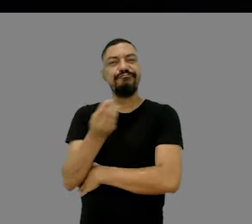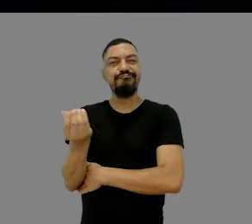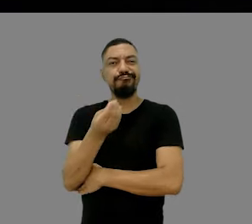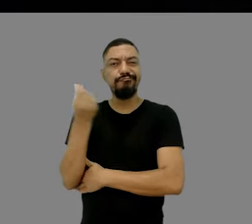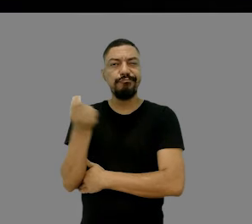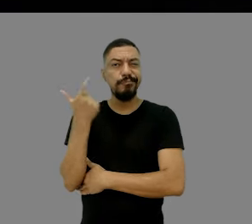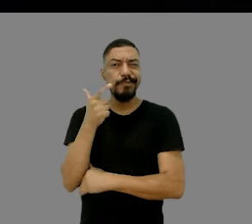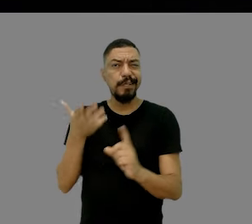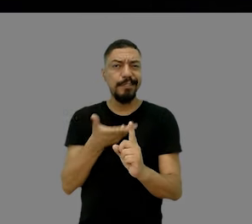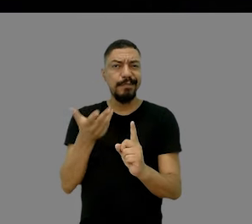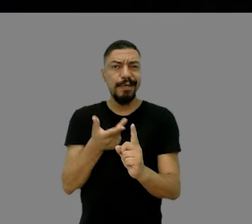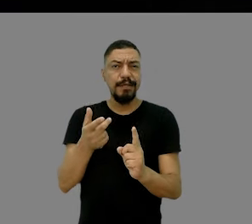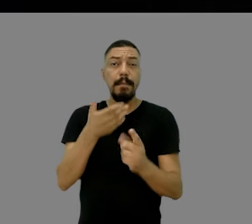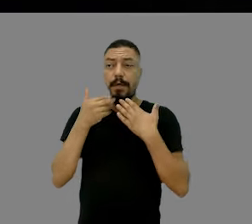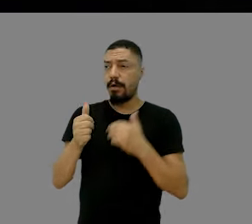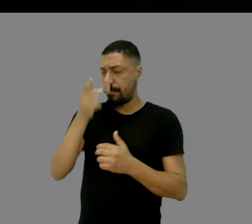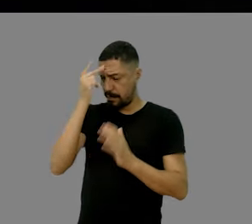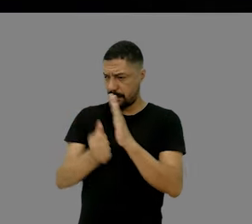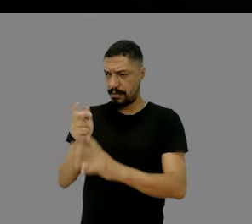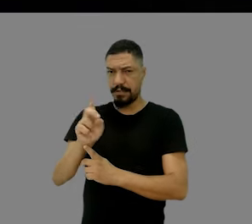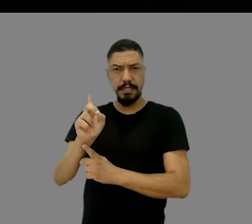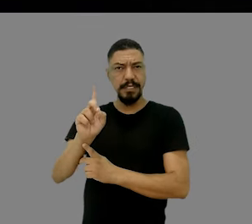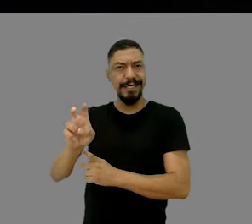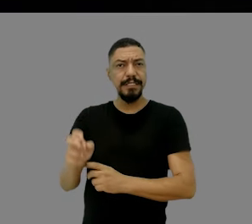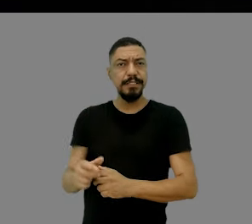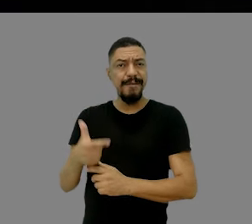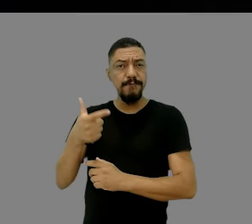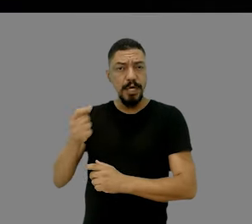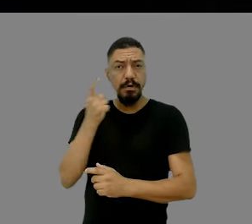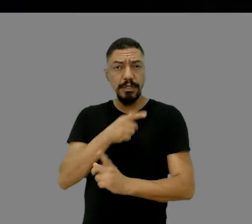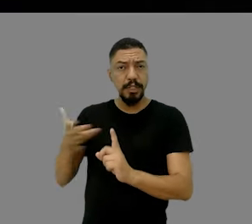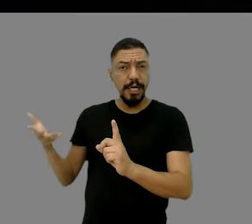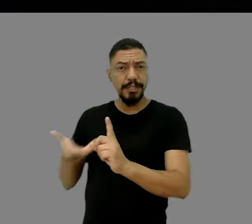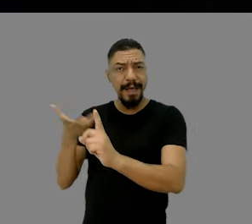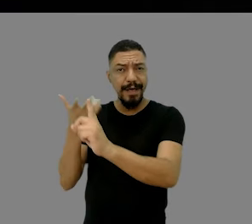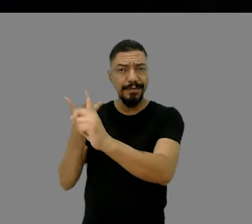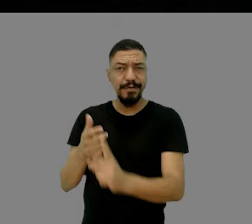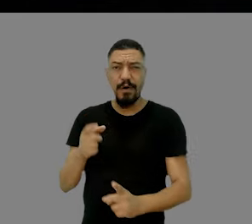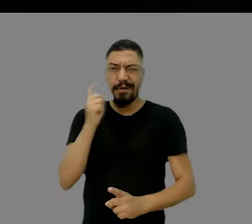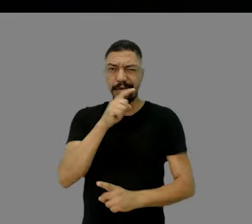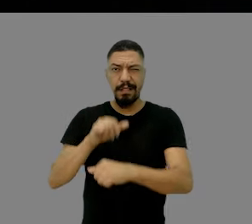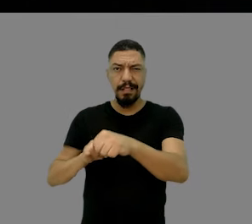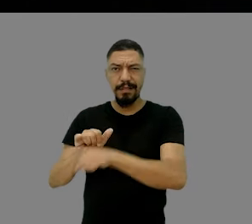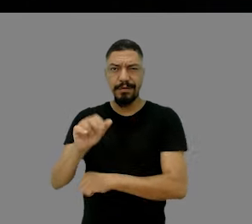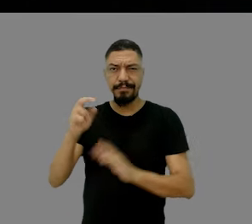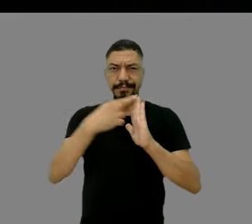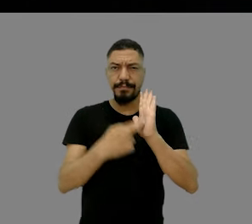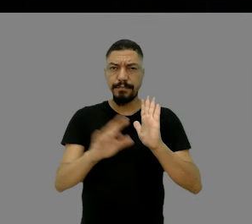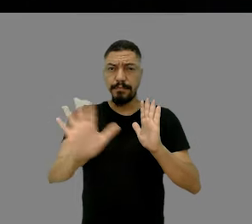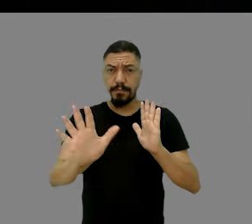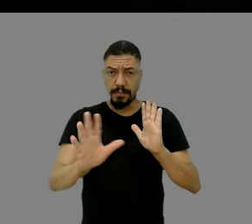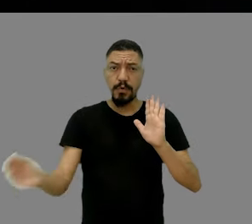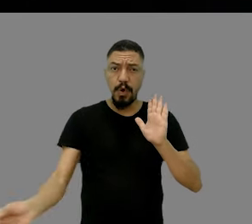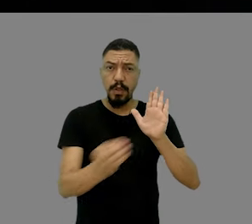o que eu quero dizer assim, não mintam no relatório. Né? Coloquem ali o que foi, porque eu tenho certeza que o projeto de vocês é feito com muito carinho e que